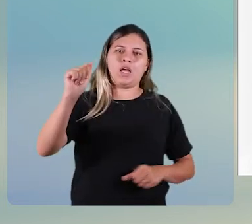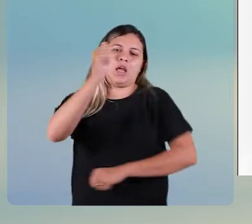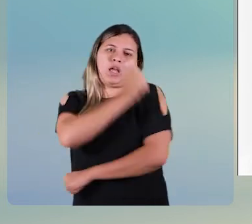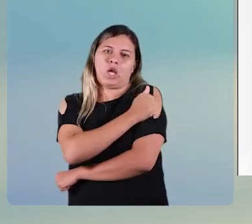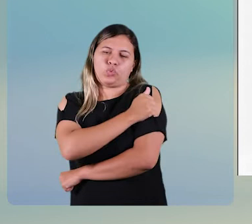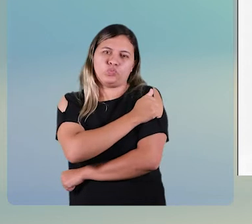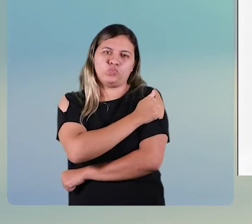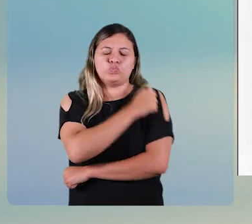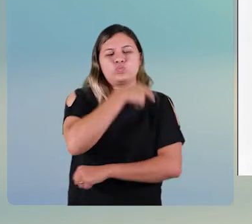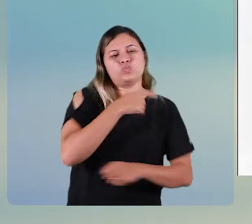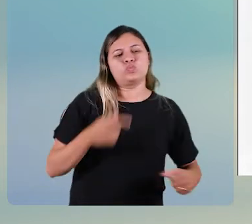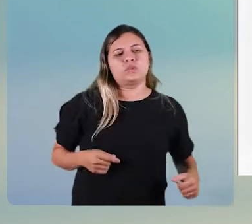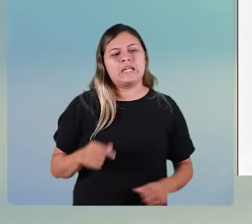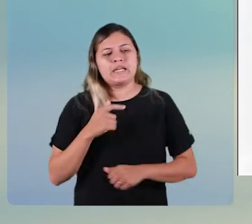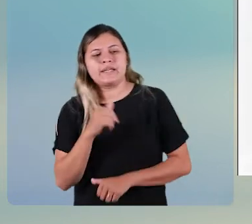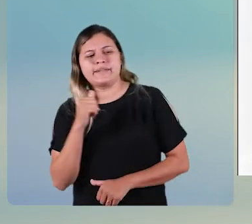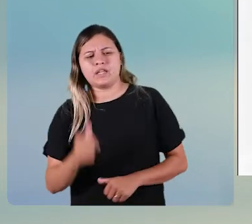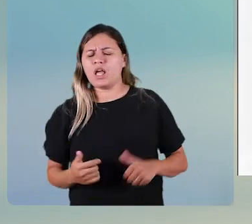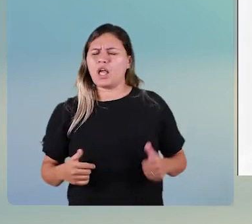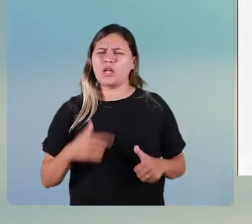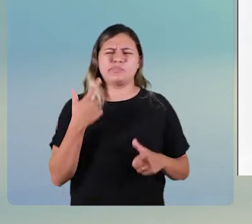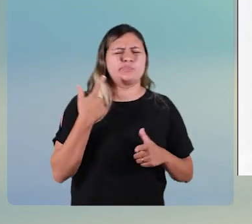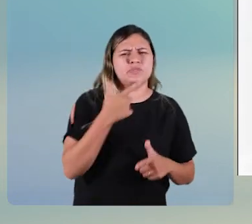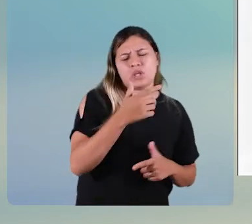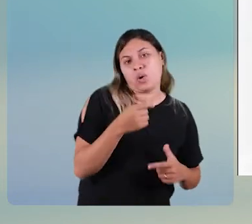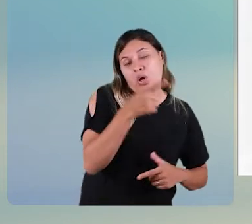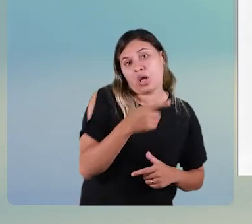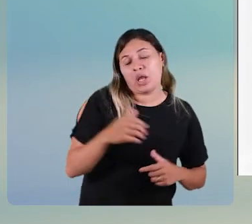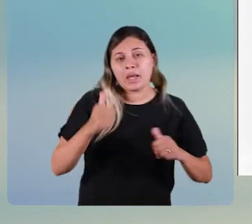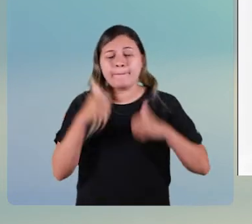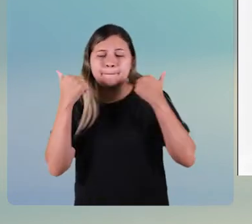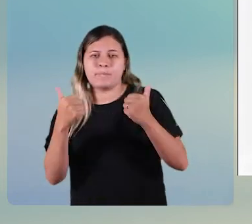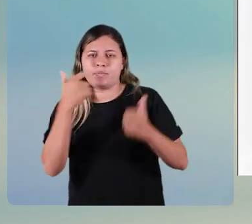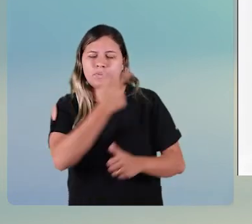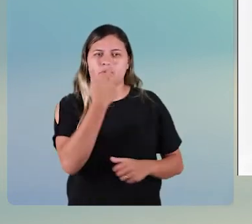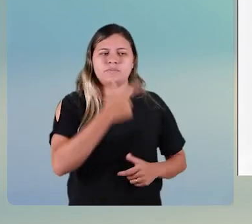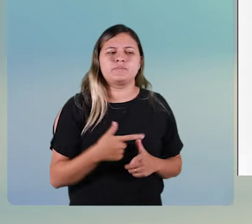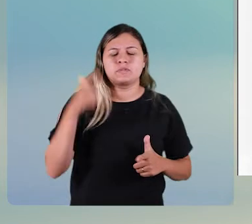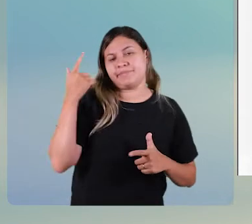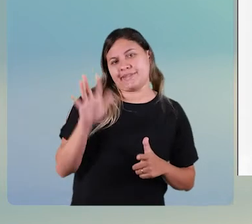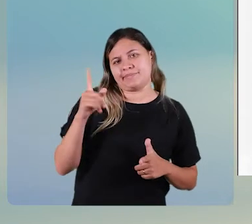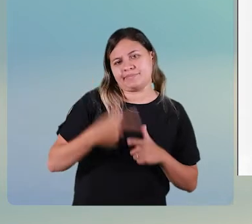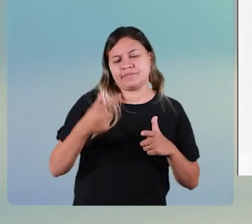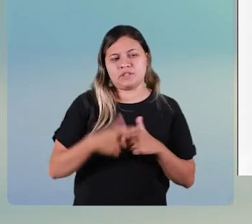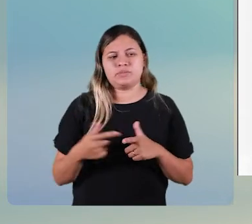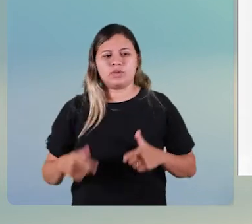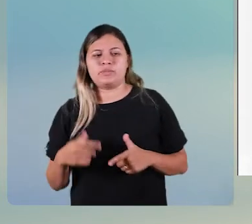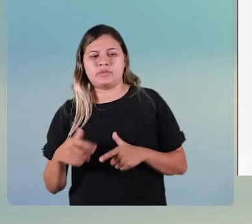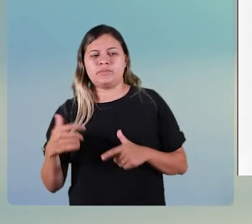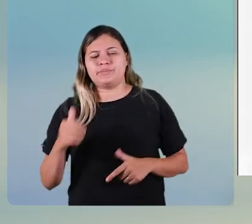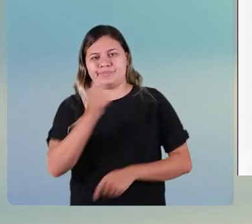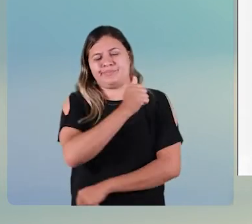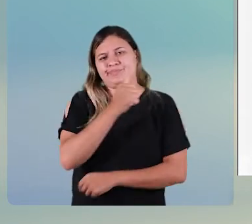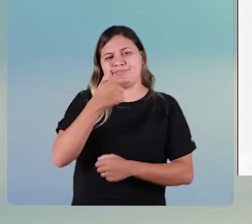de glicerina, é um subproduto muito falado, né? E é um problema, né? Entre aspas, na produção do biodiesel,